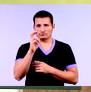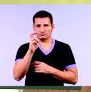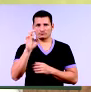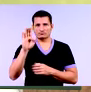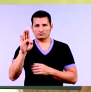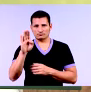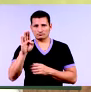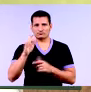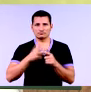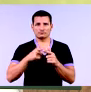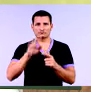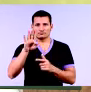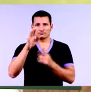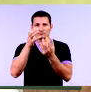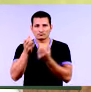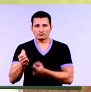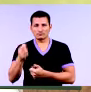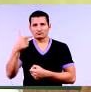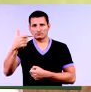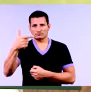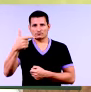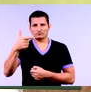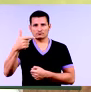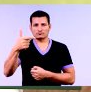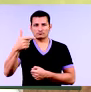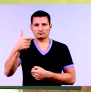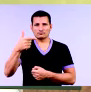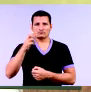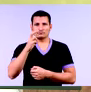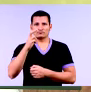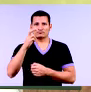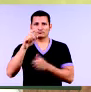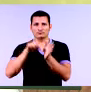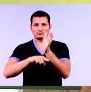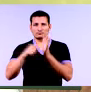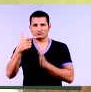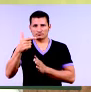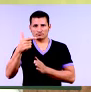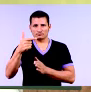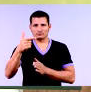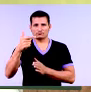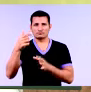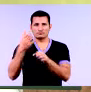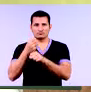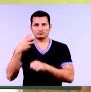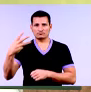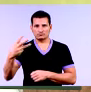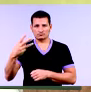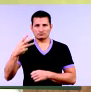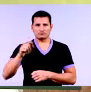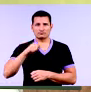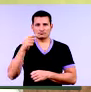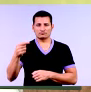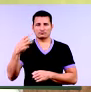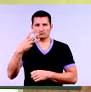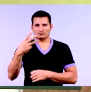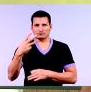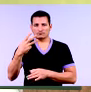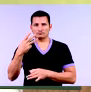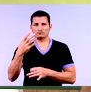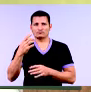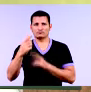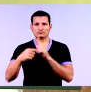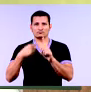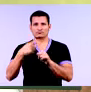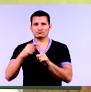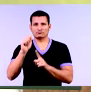que B recebeu 2, então 5 menos 2 ficou 3, e em seguida esse 3 foi somado com A, que é 23,